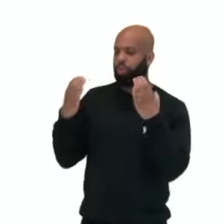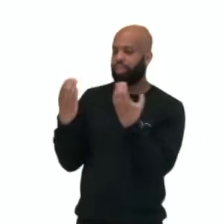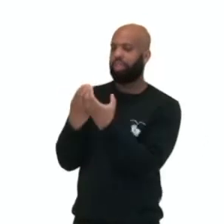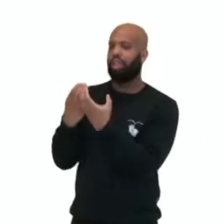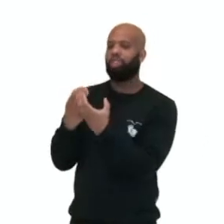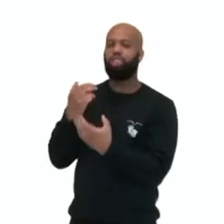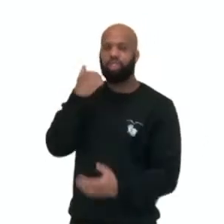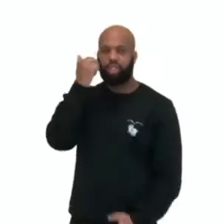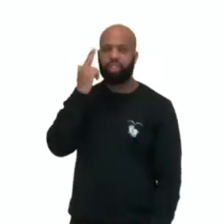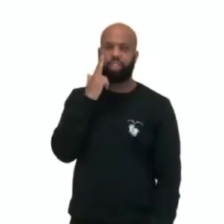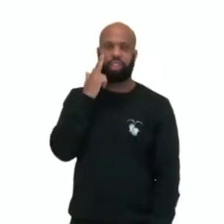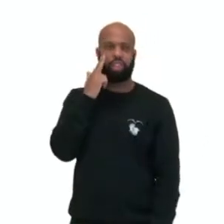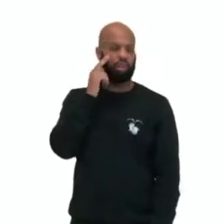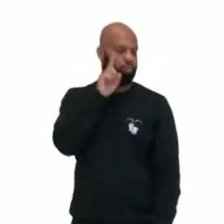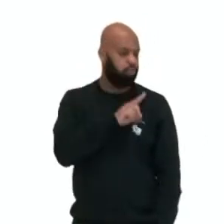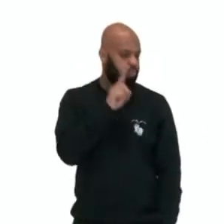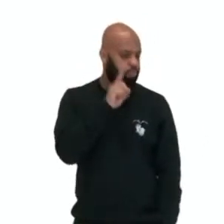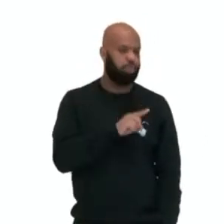era